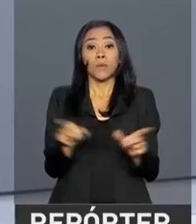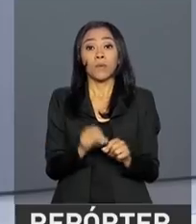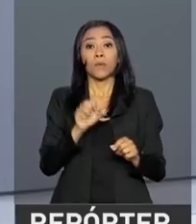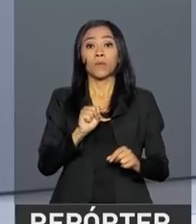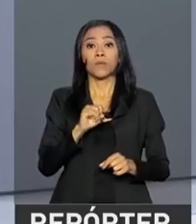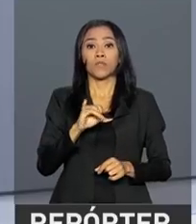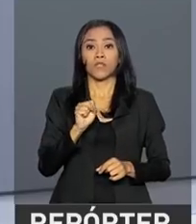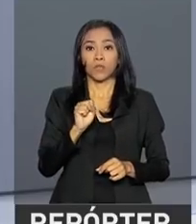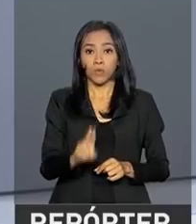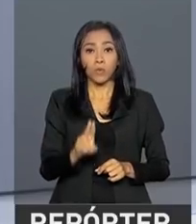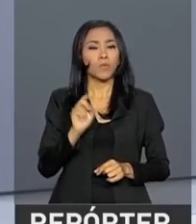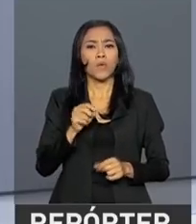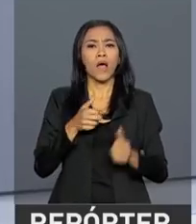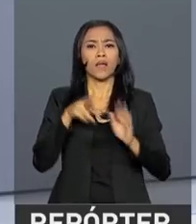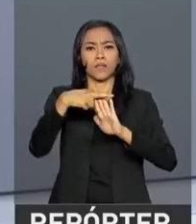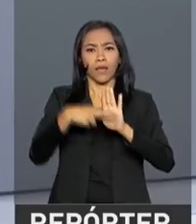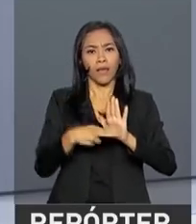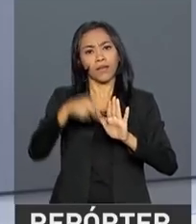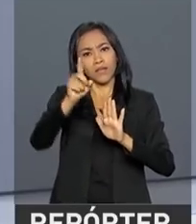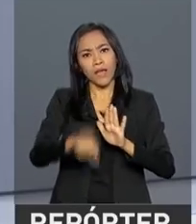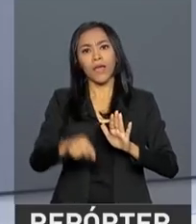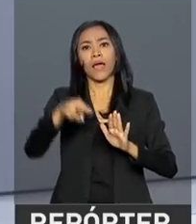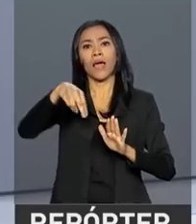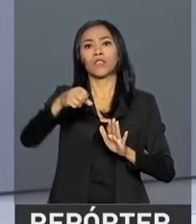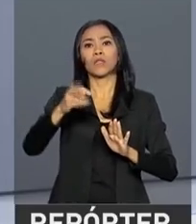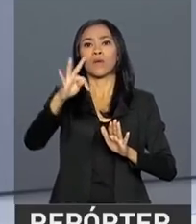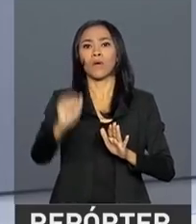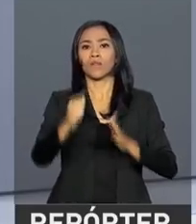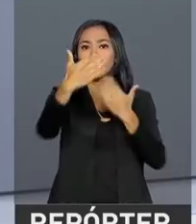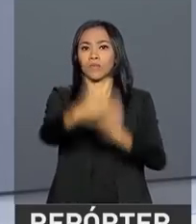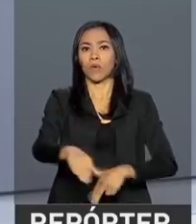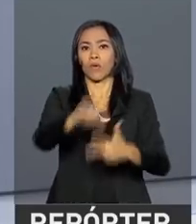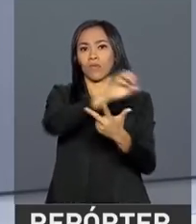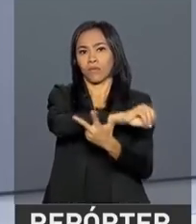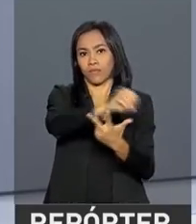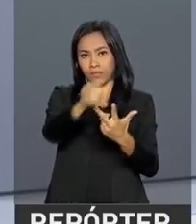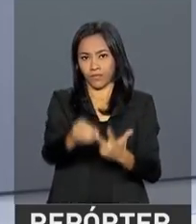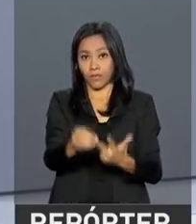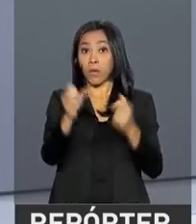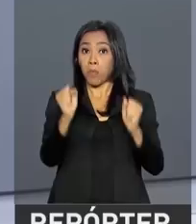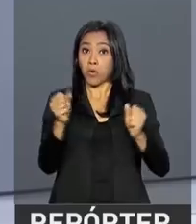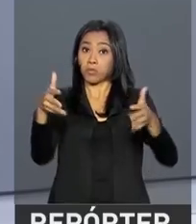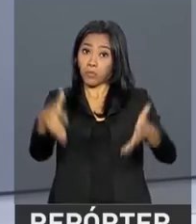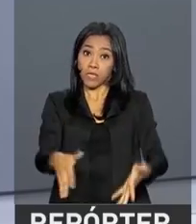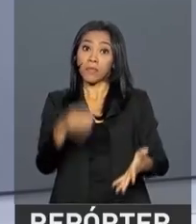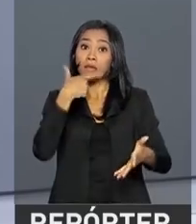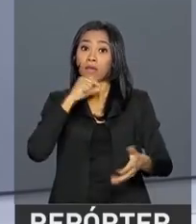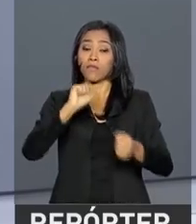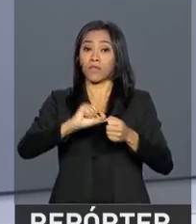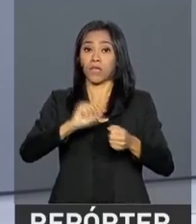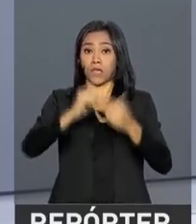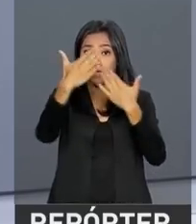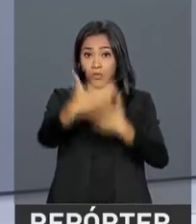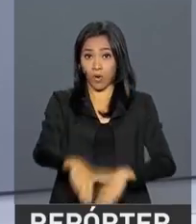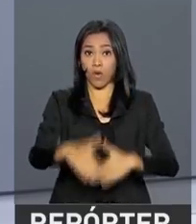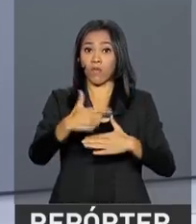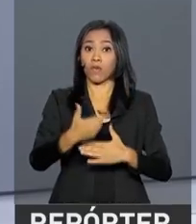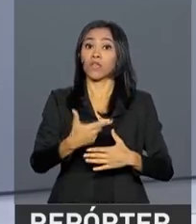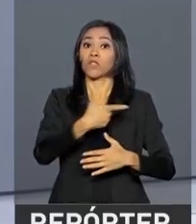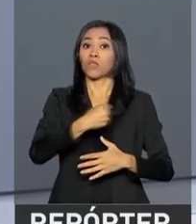com base nas notas do exame nacional do ensino médio podem concorrer todos os que fizeram as provas de